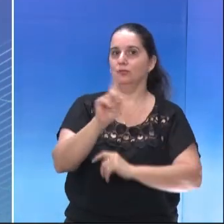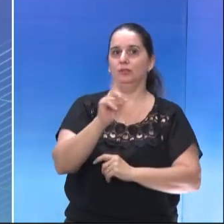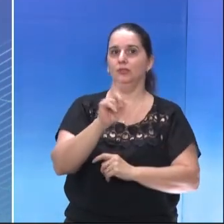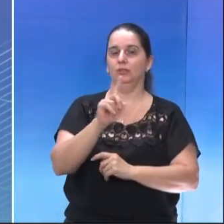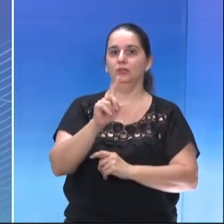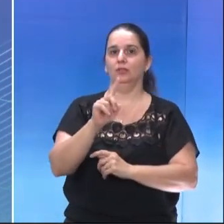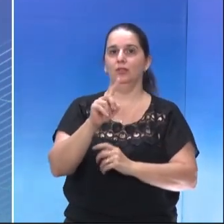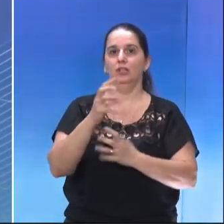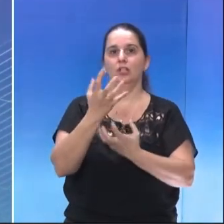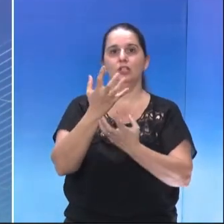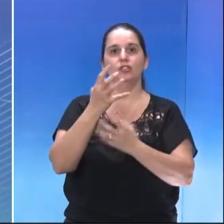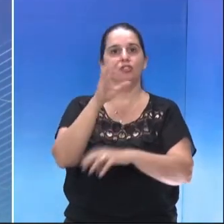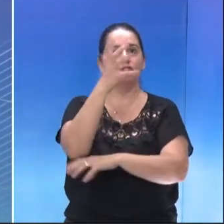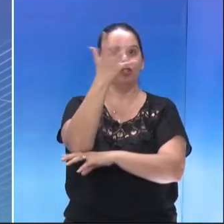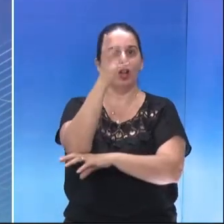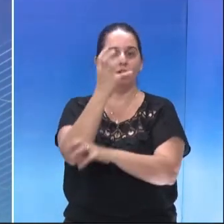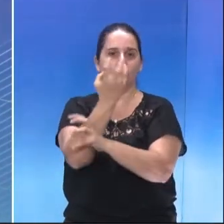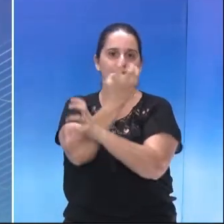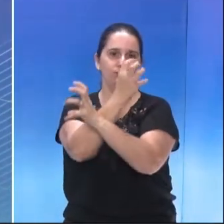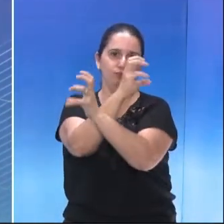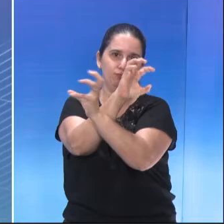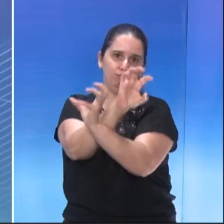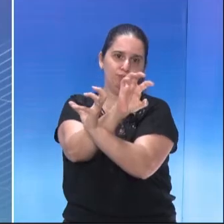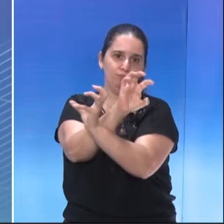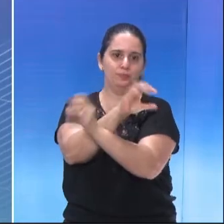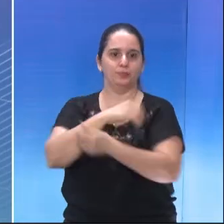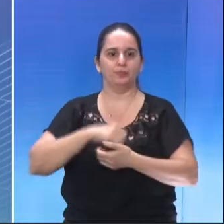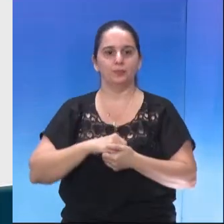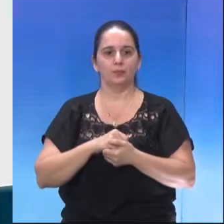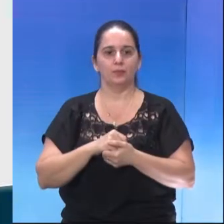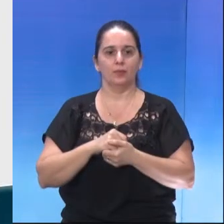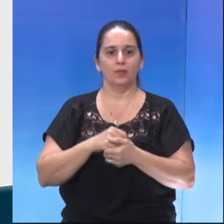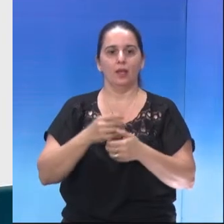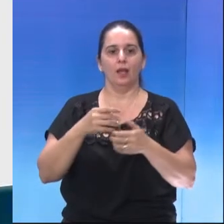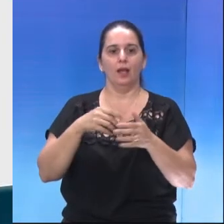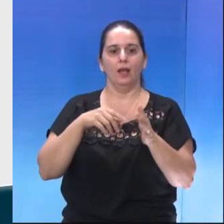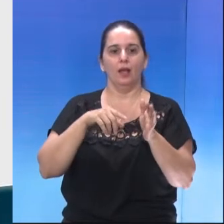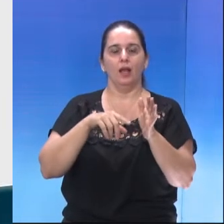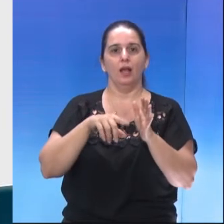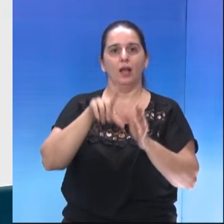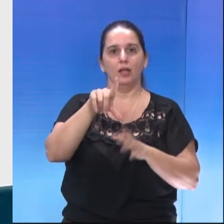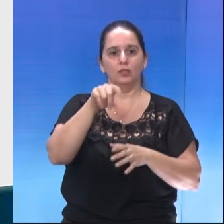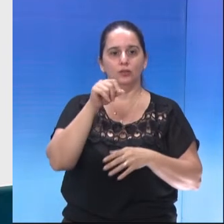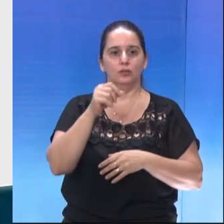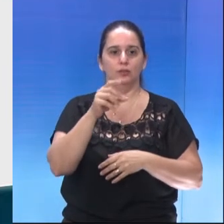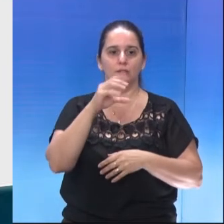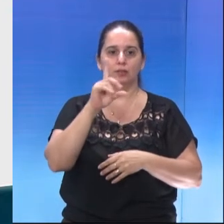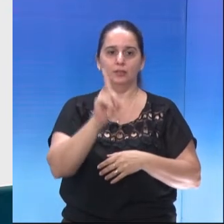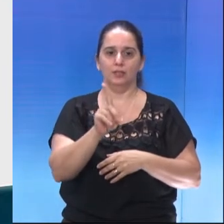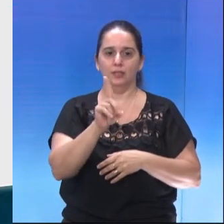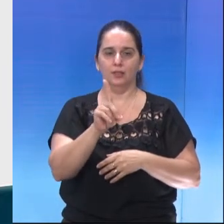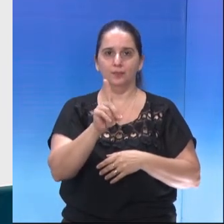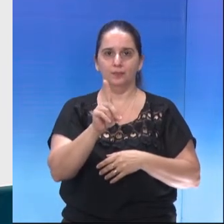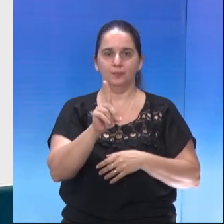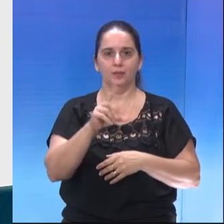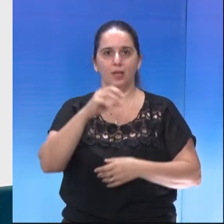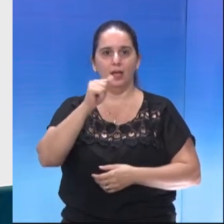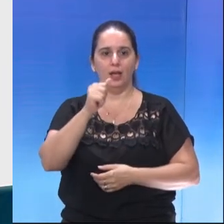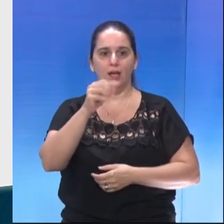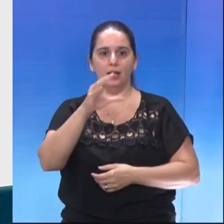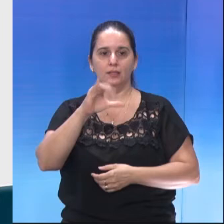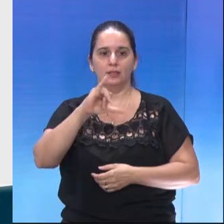de árvores de troncos retorcidos. A questão é aciculifoliadas e